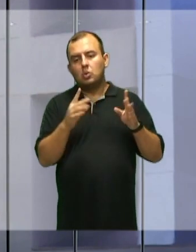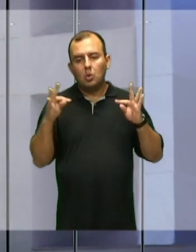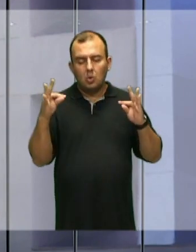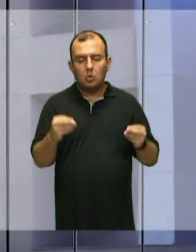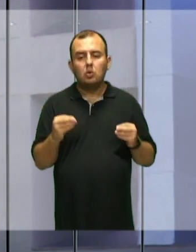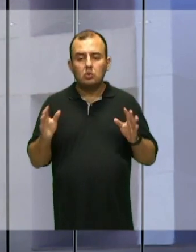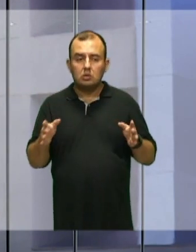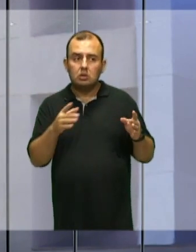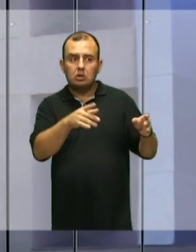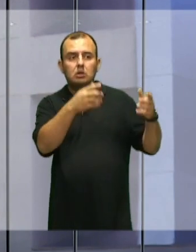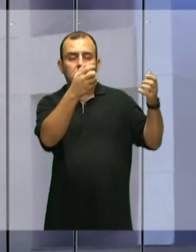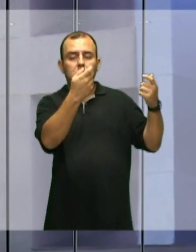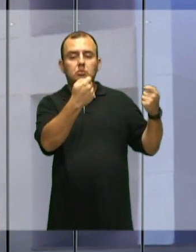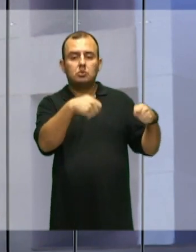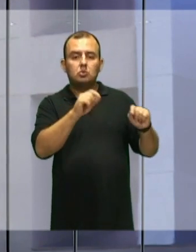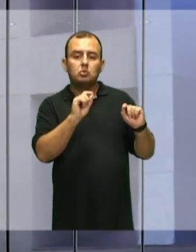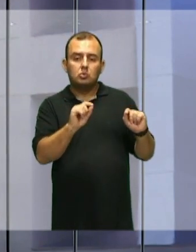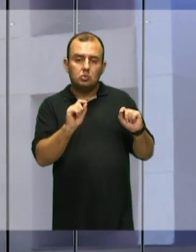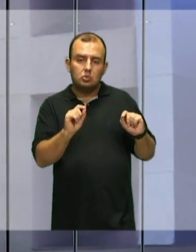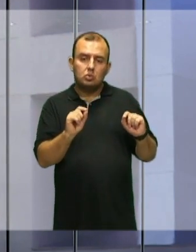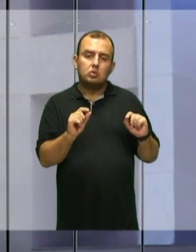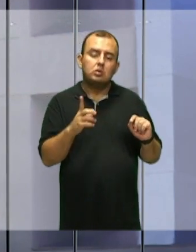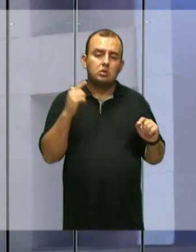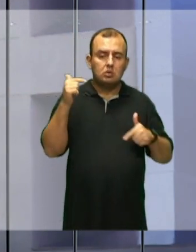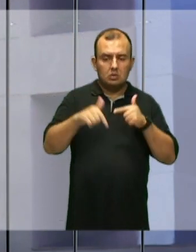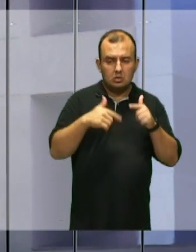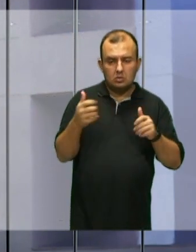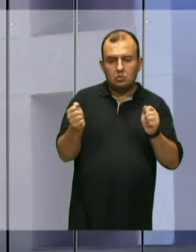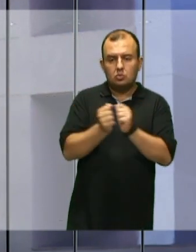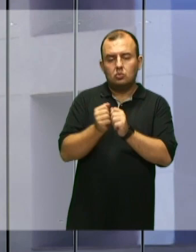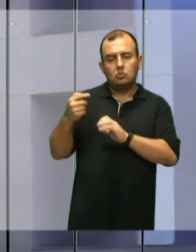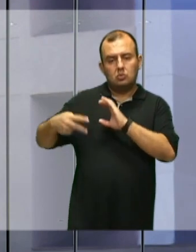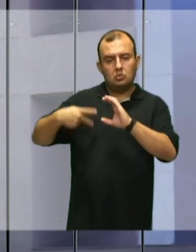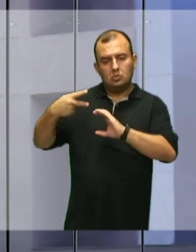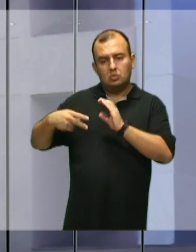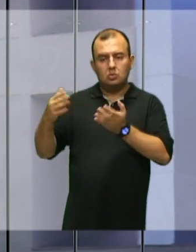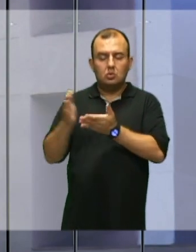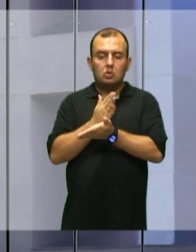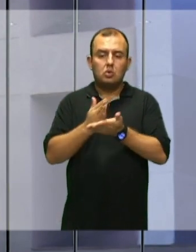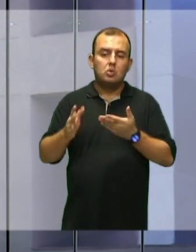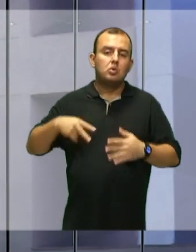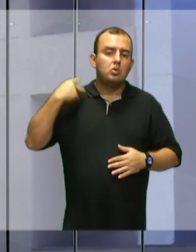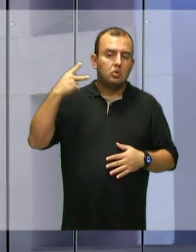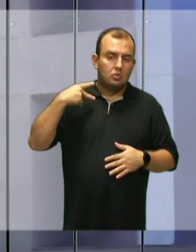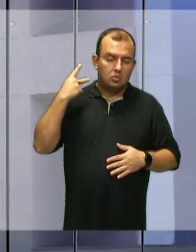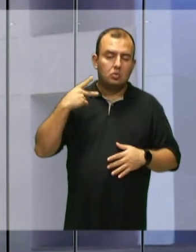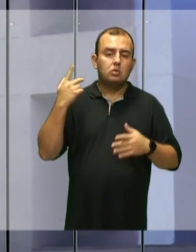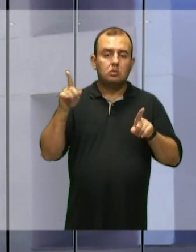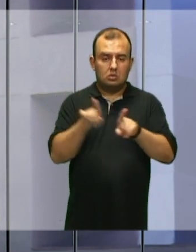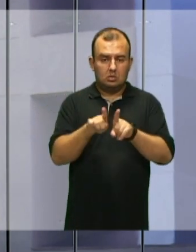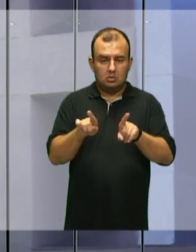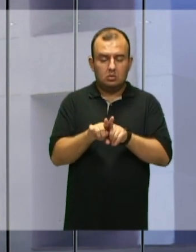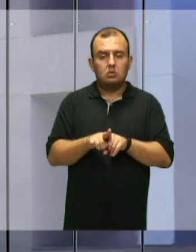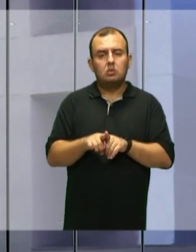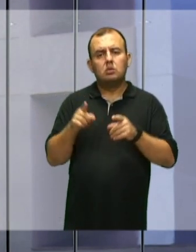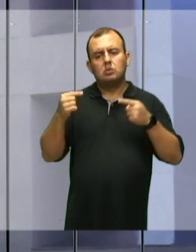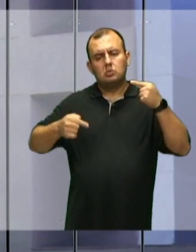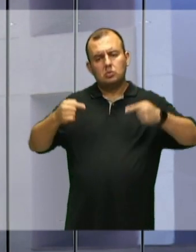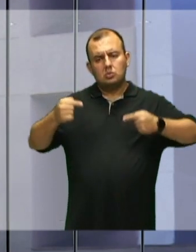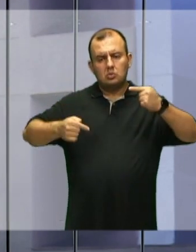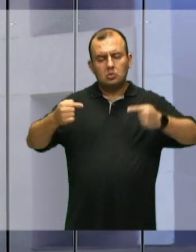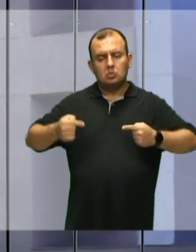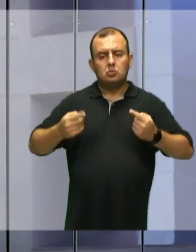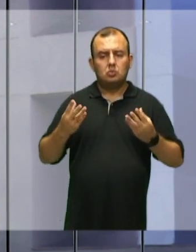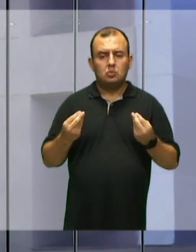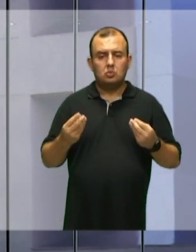esrou as demandas delas sabe que elas também têm trabalhado junto com a câmara com alguns parlamentares têm sido escutadas também existe uma discussão muito